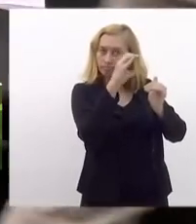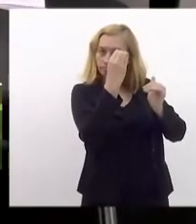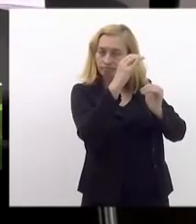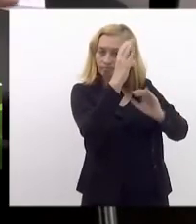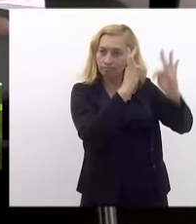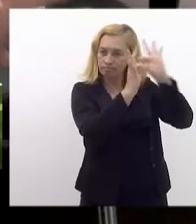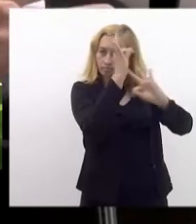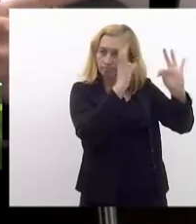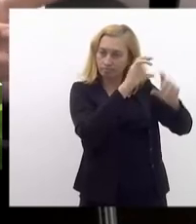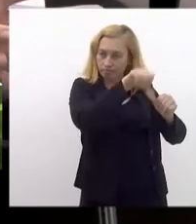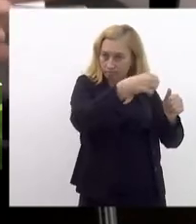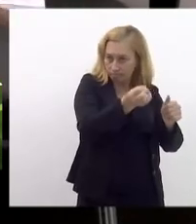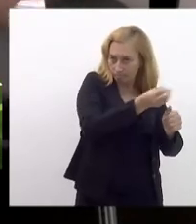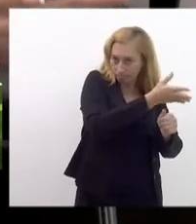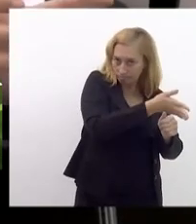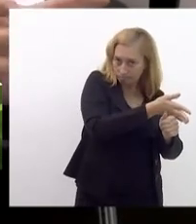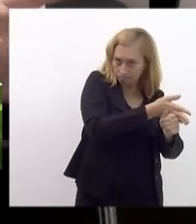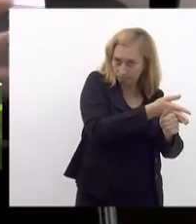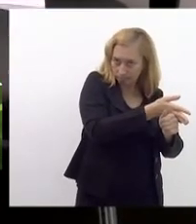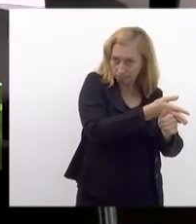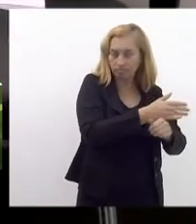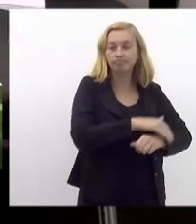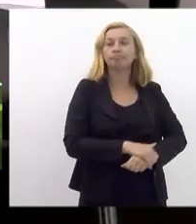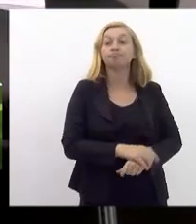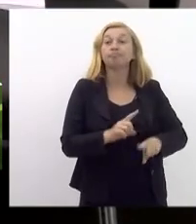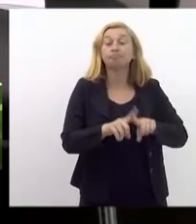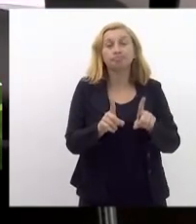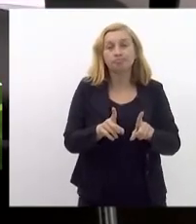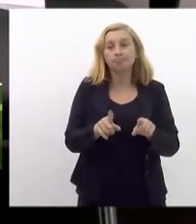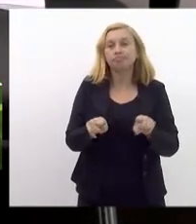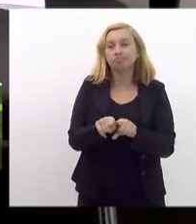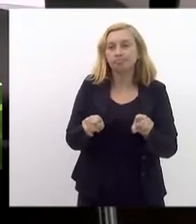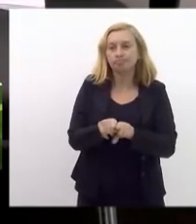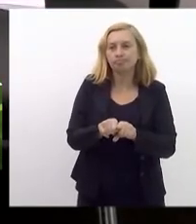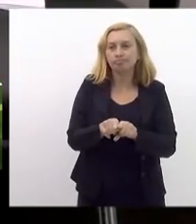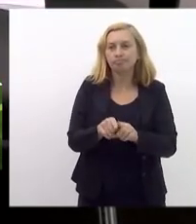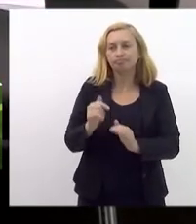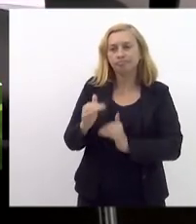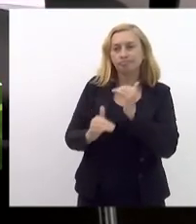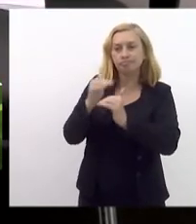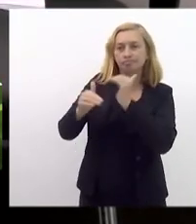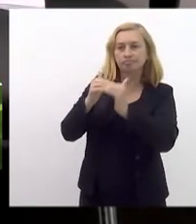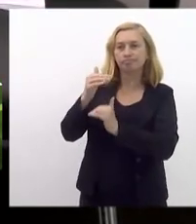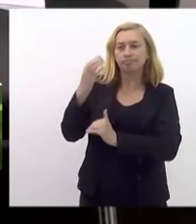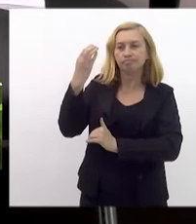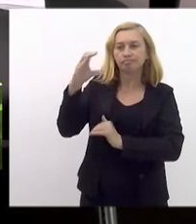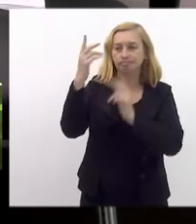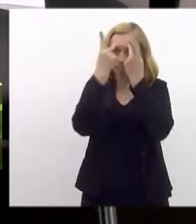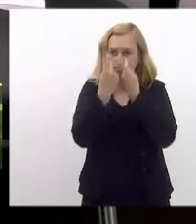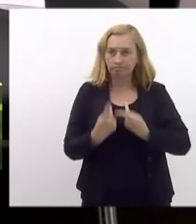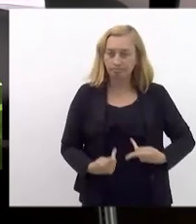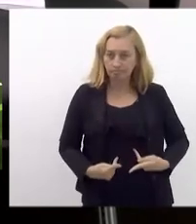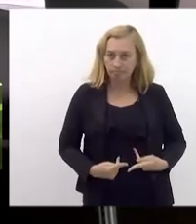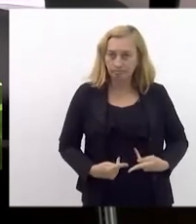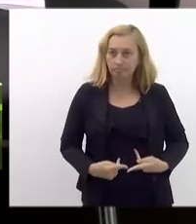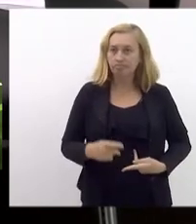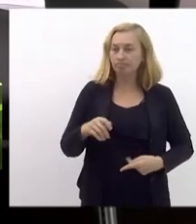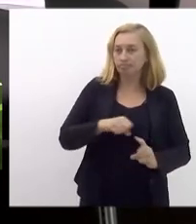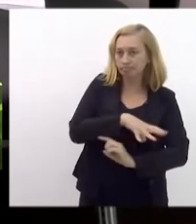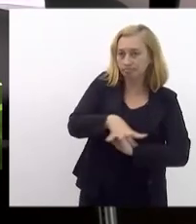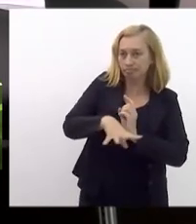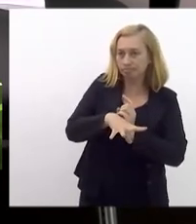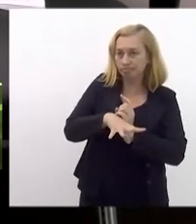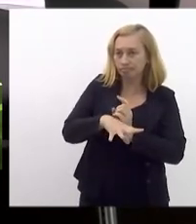da inovação pelo viés da tecnologia estrito senso, mas pelo viés também do desenvolvimento das ciências humanas e sociais. É